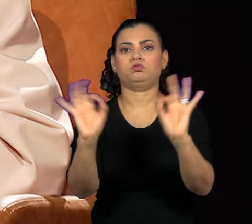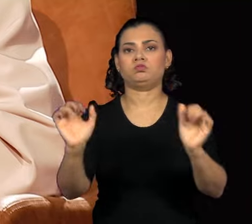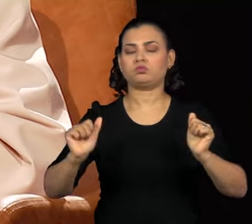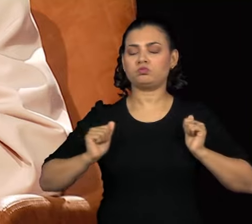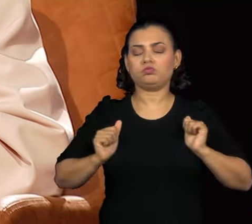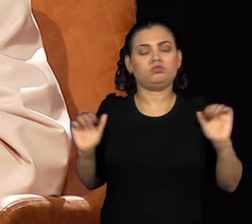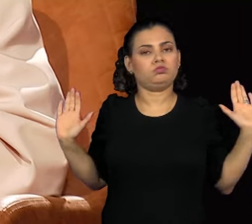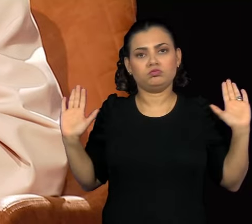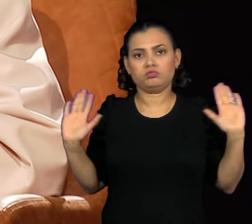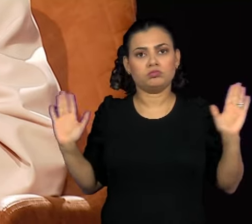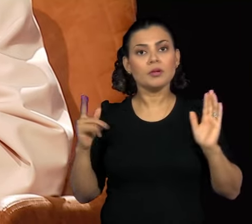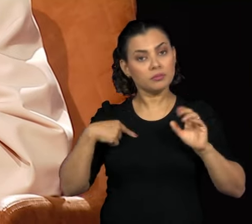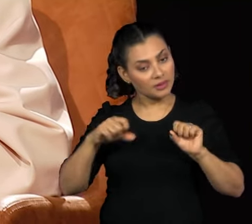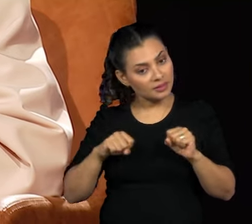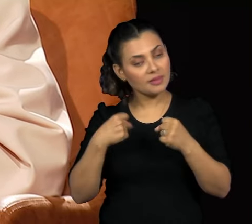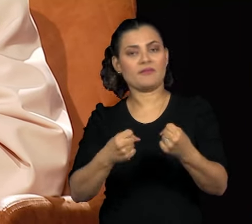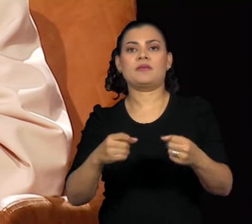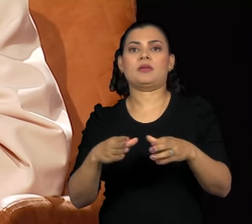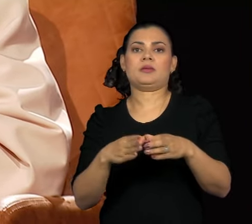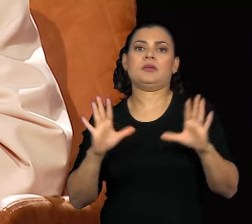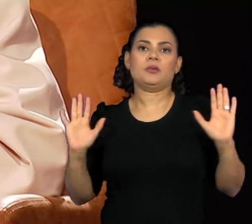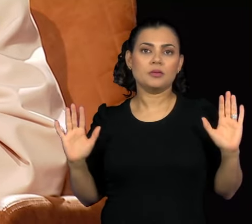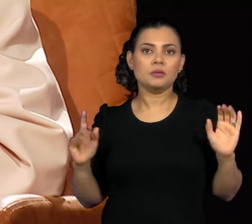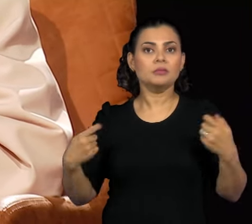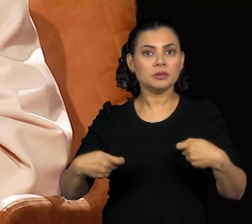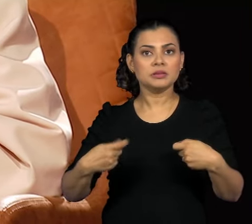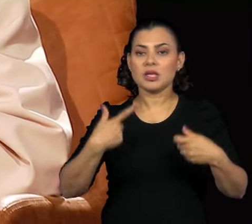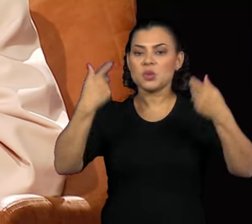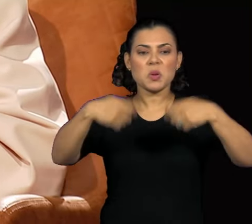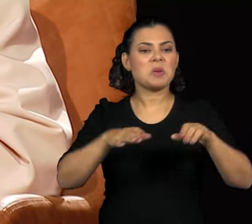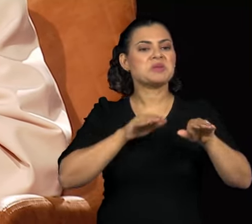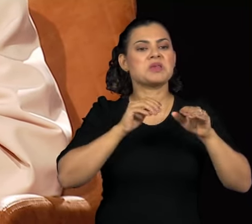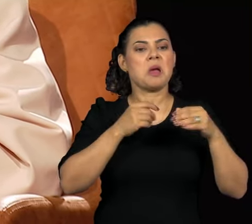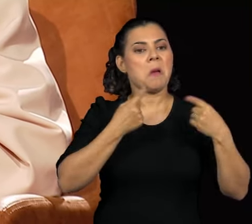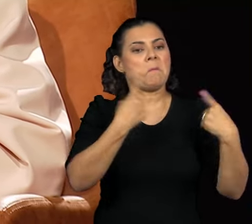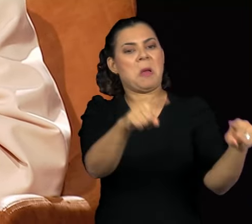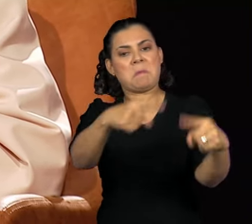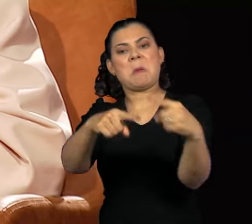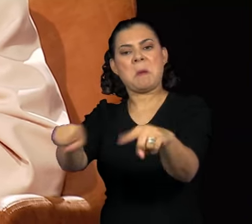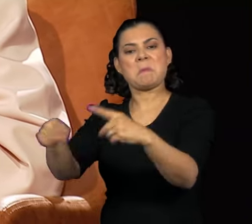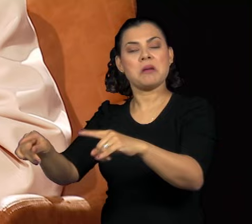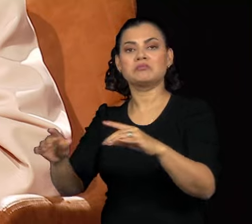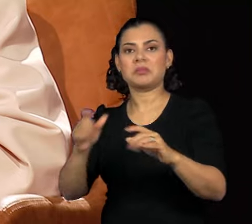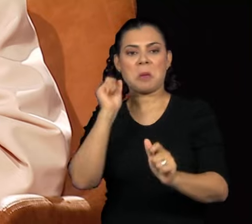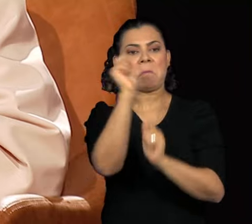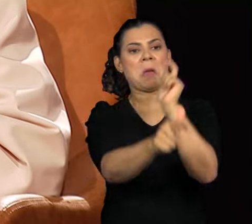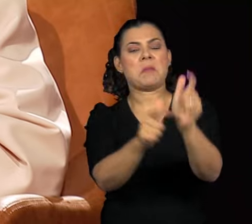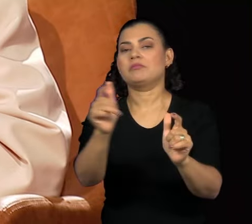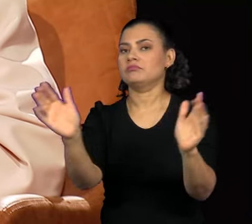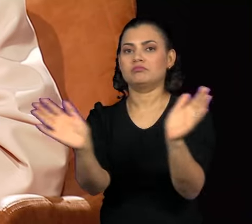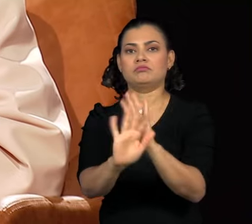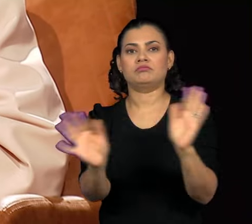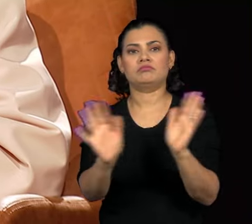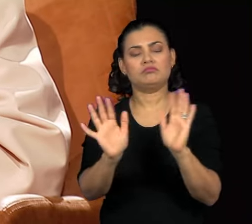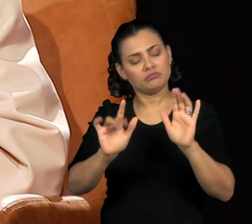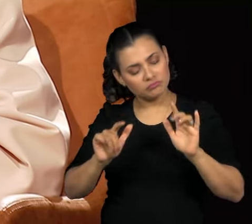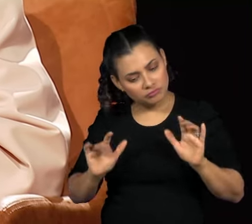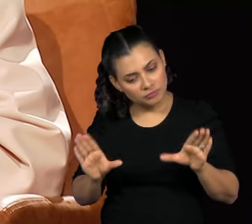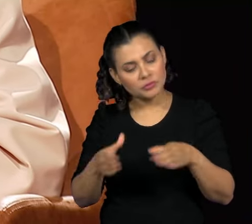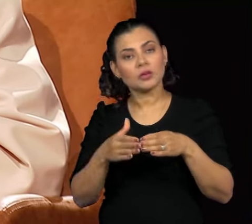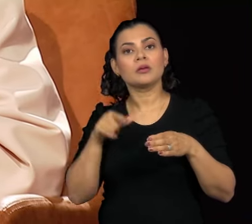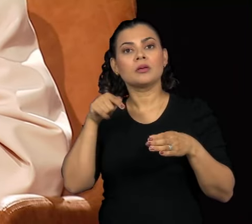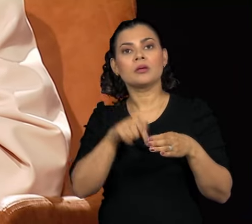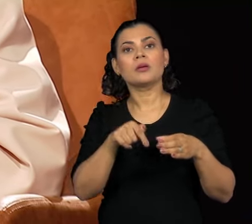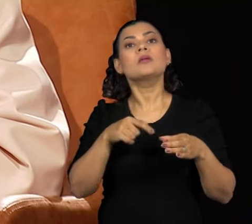seja. Eu acho que você tem que defender os seus. Não precisa atacar ninguém. Você defenda os seus, é muito bom. É mais saudável,